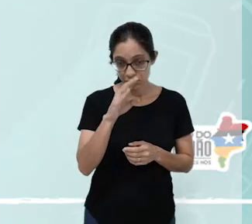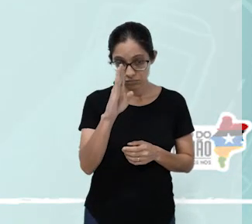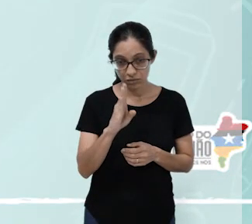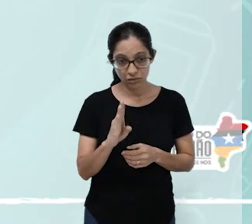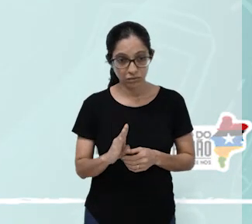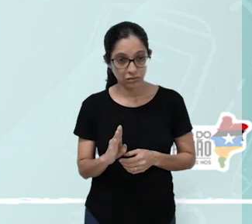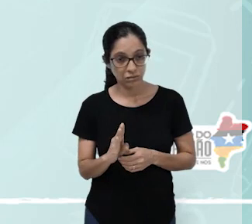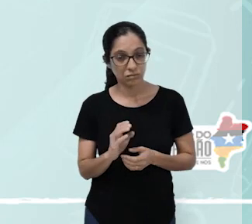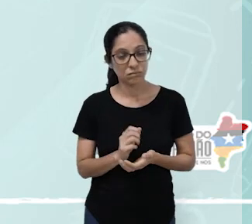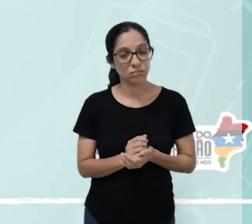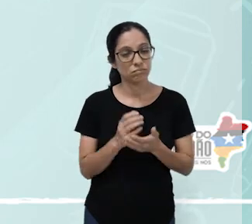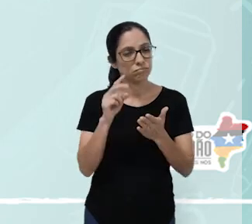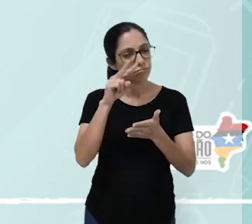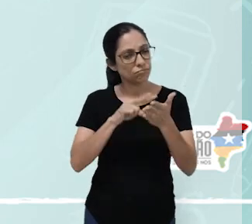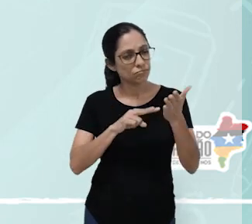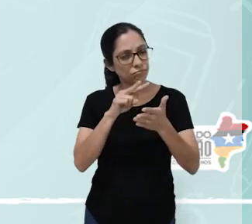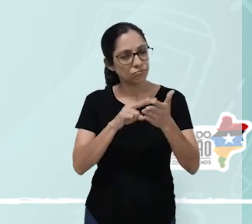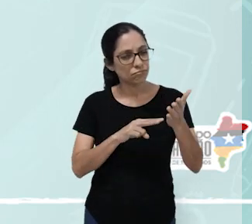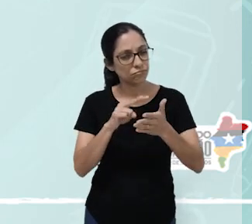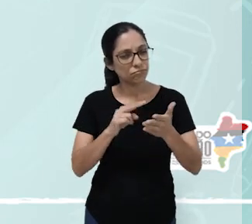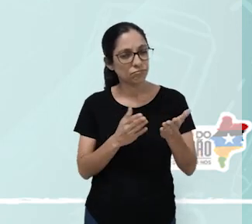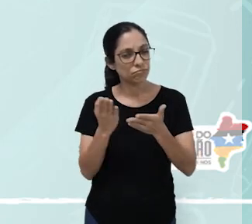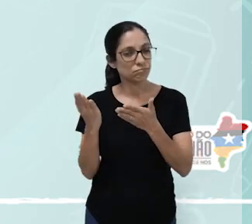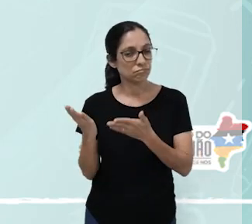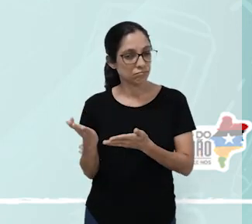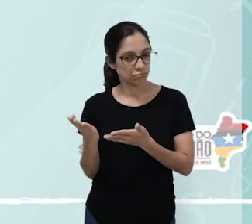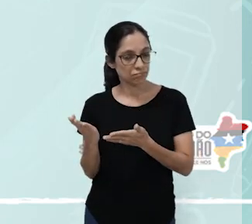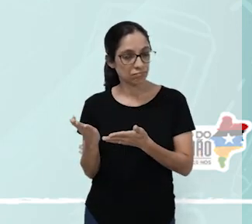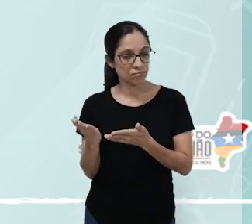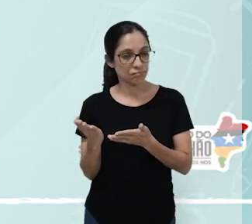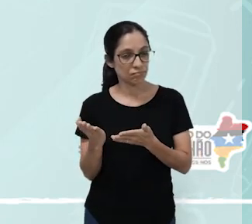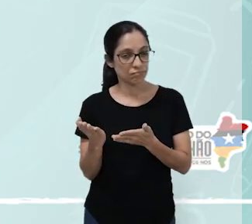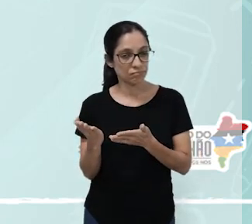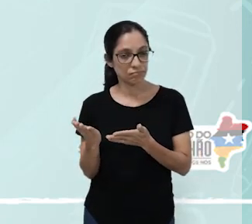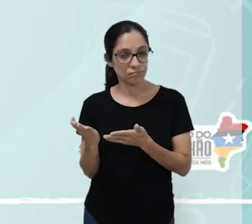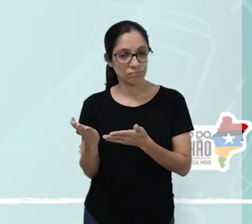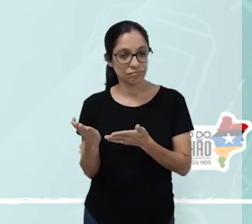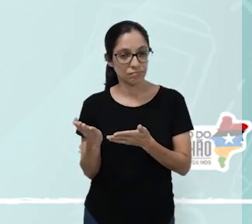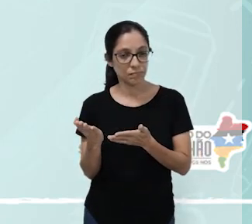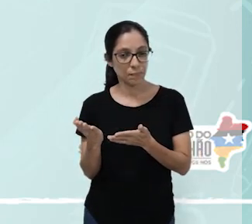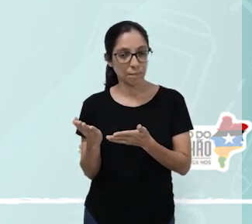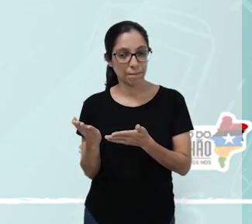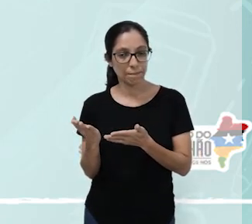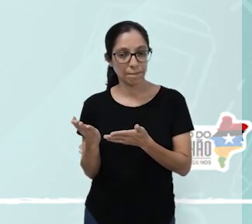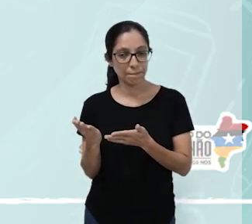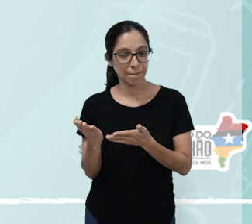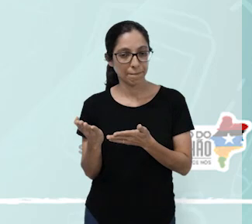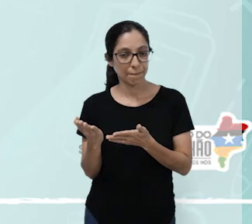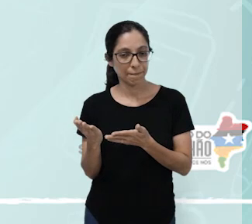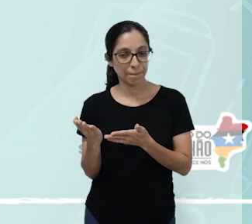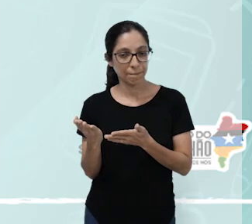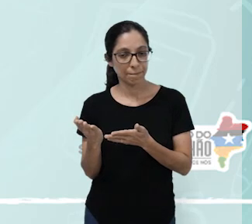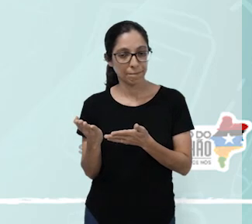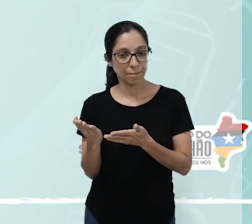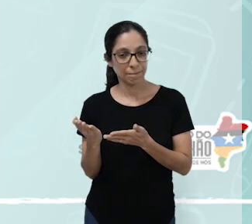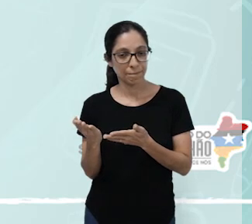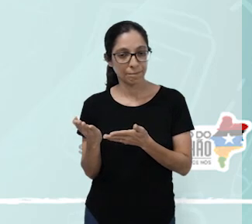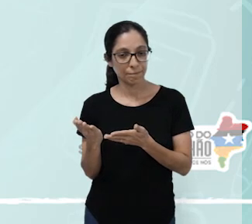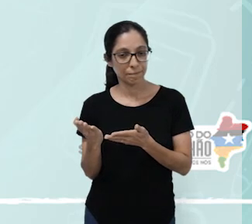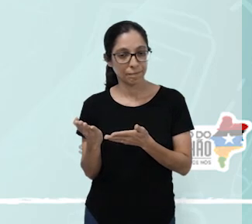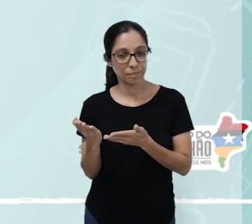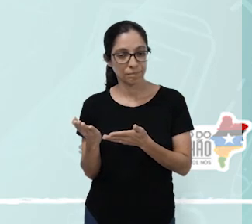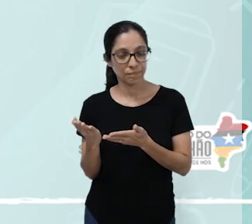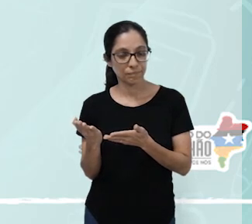Brasil. Pouco se sabe sobre as primeiras práticas do badminton no Brasil. Afirma-se que ele era praticado na década de